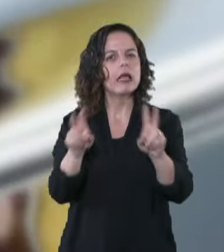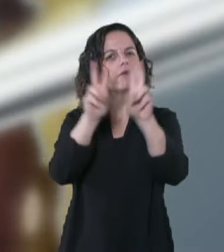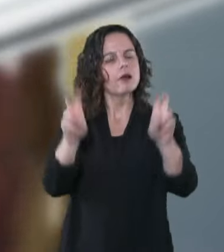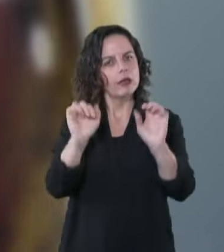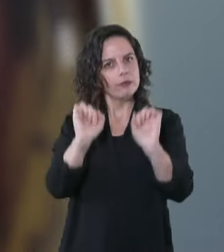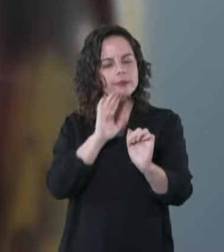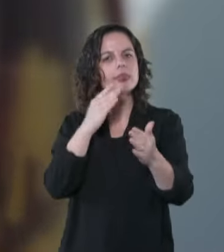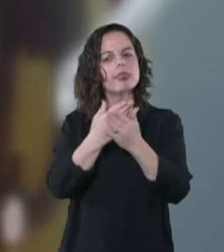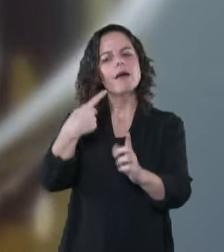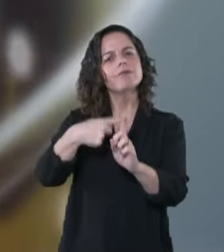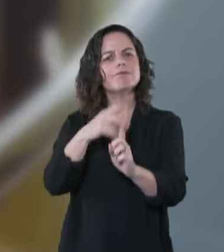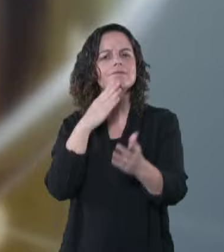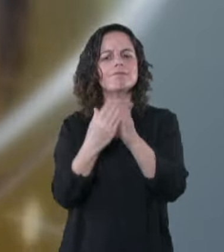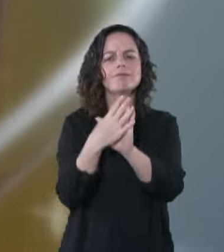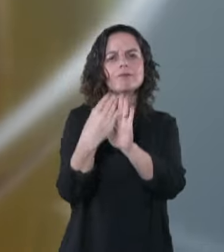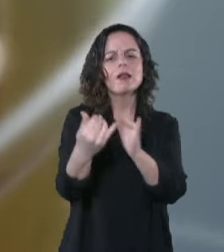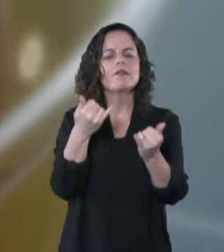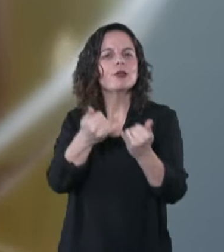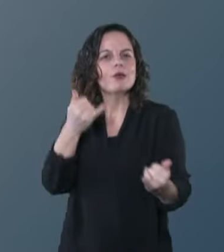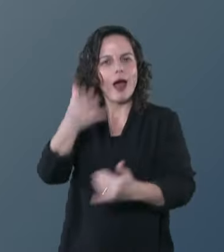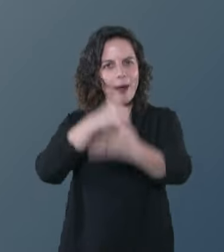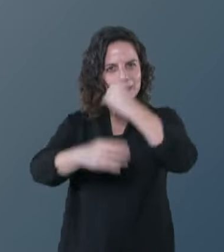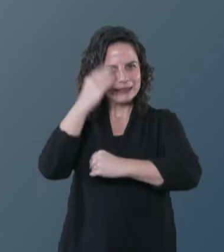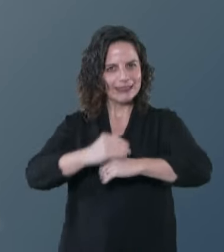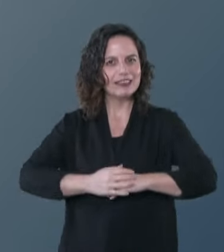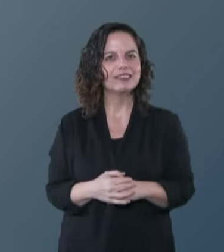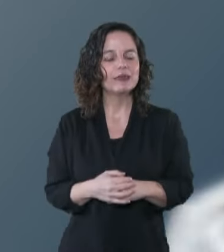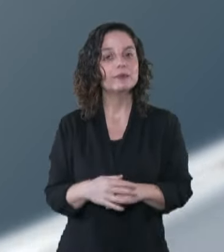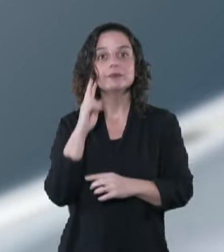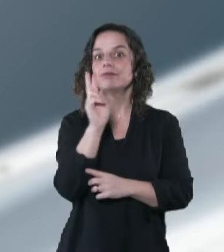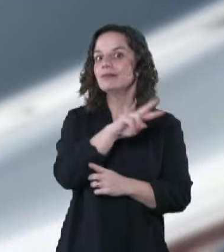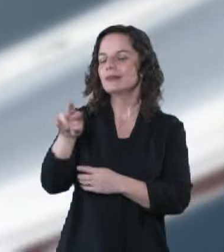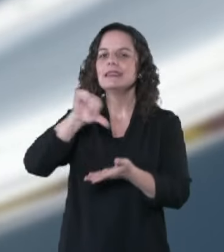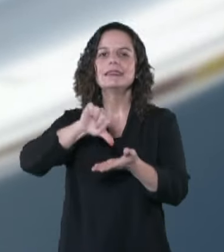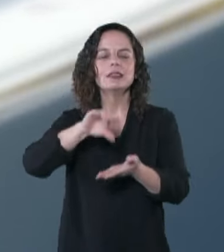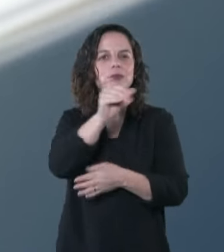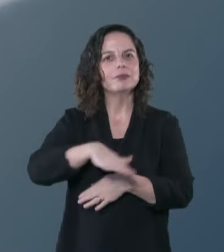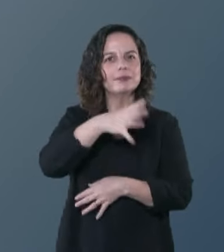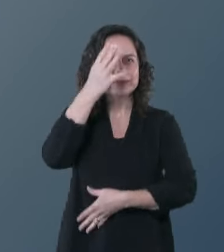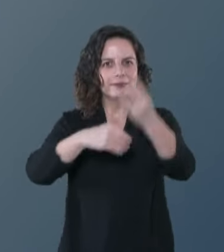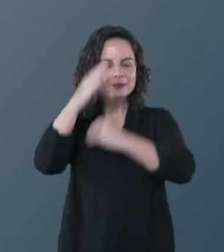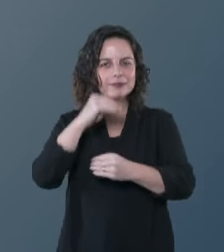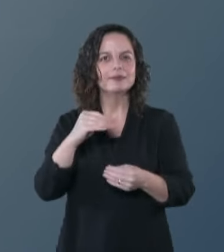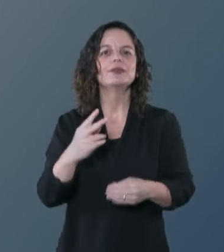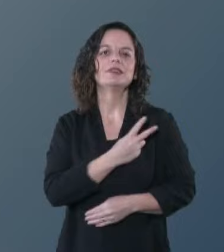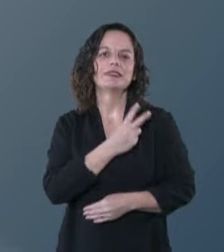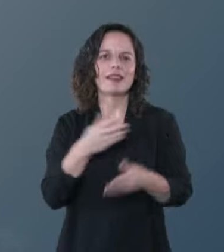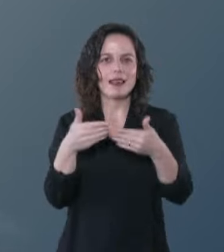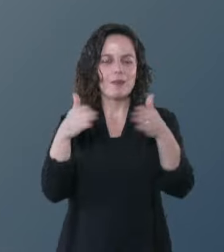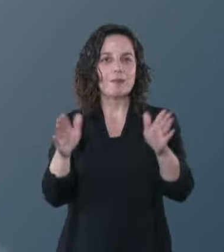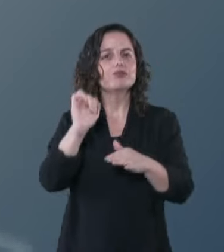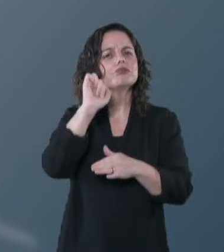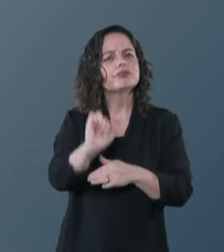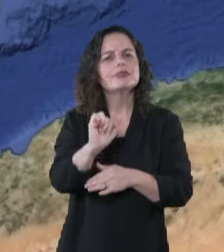falar do contributo deste modelo virtual de aprendizagem. Visitamos o Centro Local de Aprendizagem da Universidade Aberta no